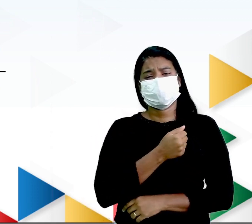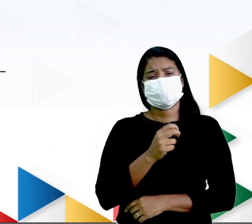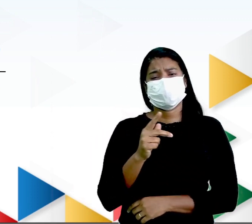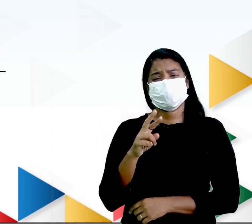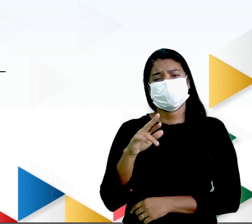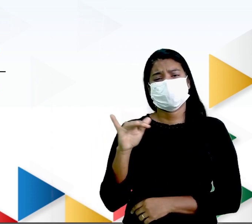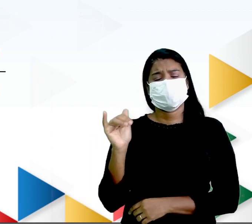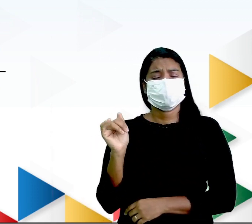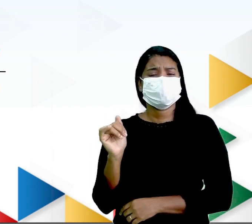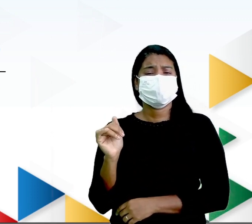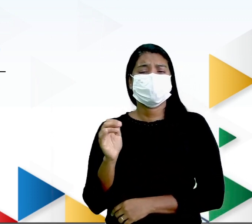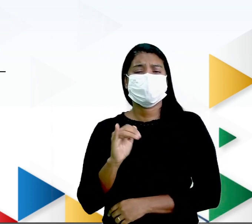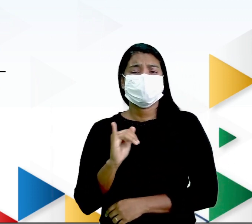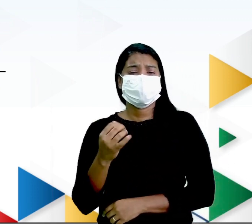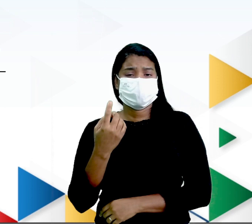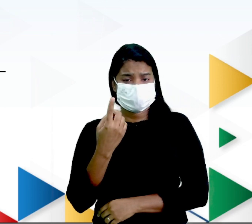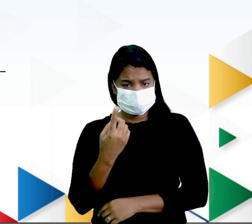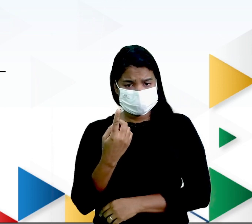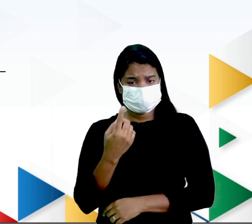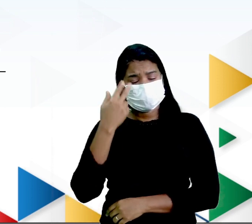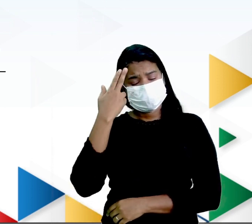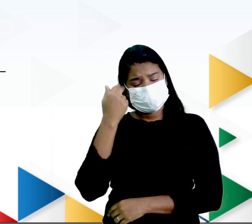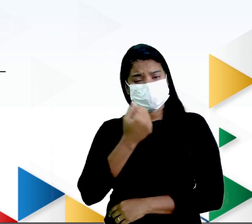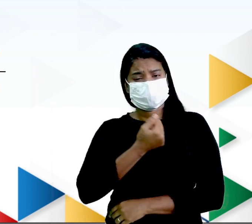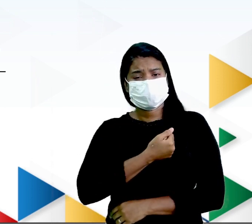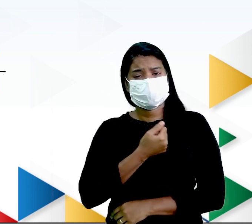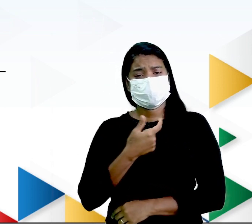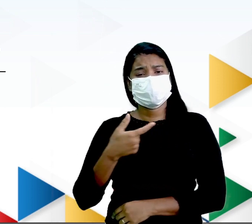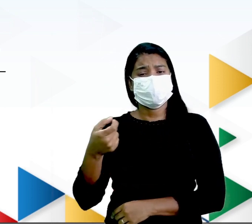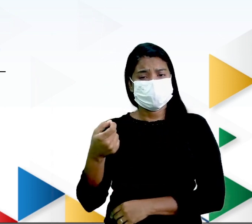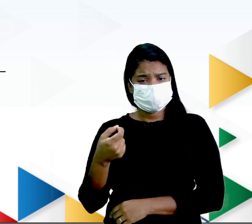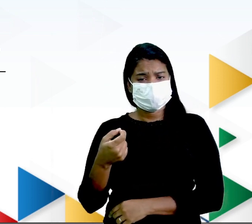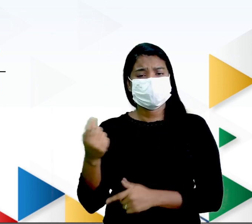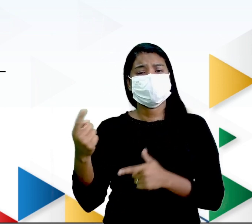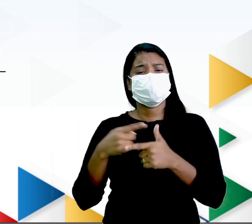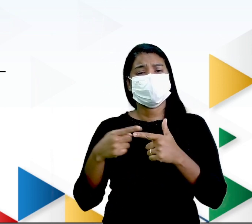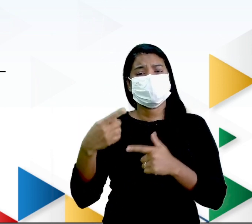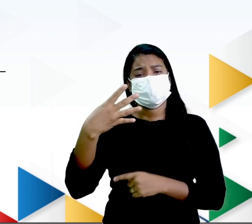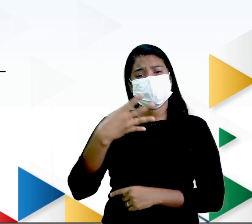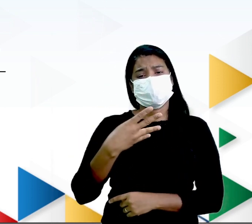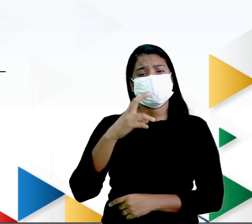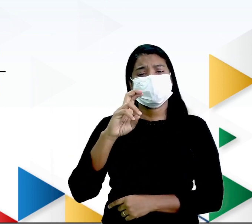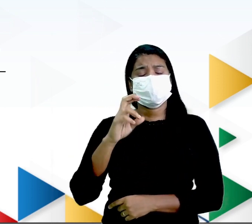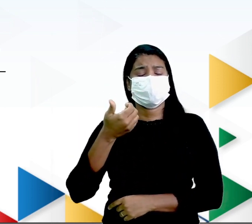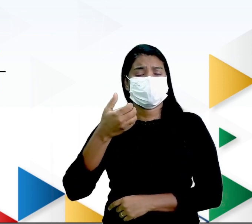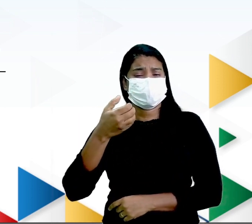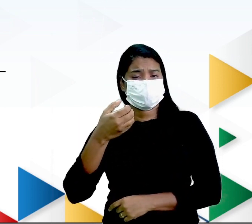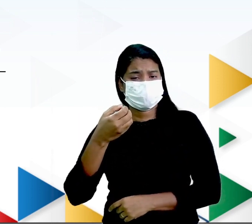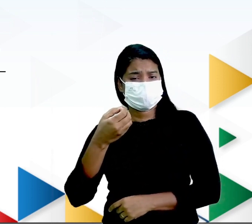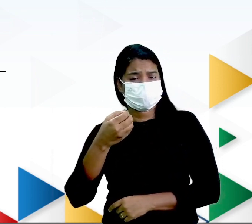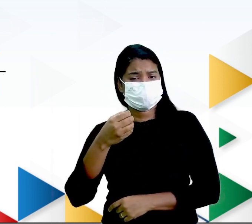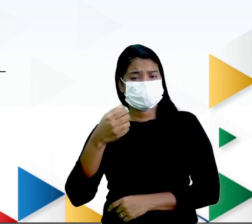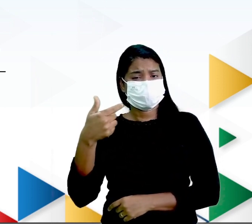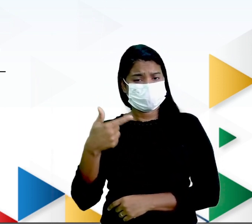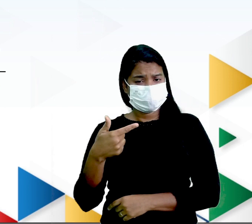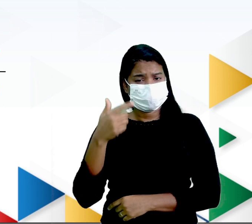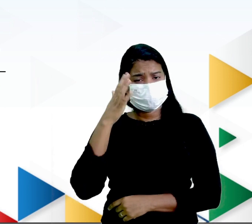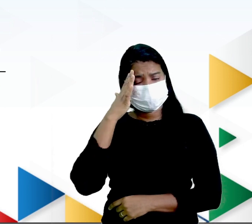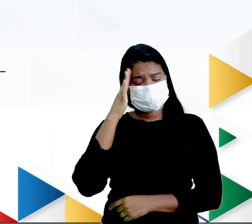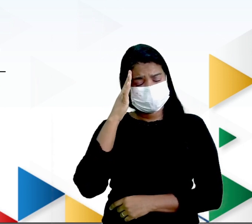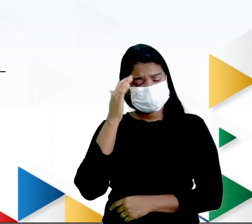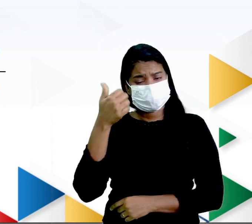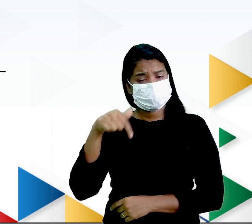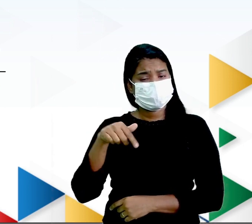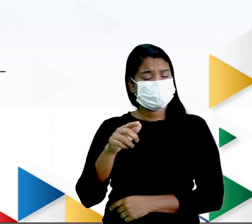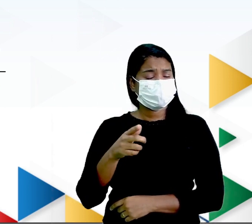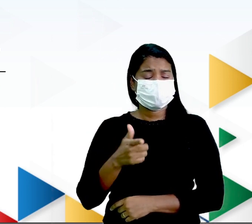ou por ele mesmo. E o 20 eu posso dividir por 4 ou por 5. Ou por 10 ou por 2, enfim. Só que o 17 não